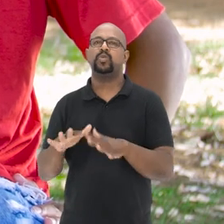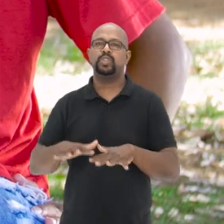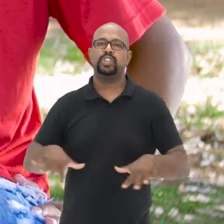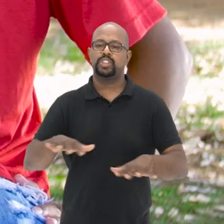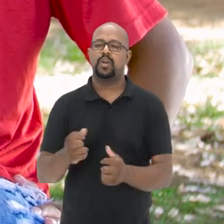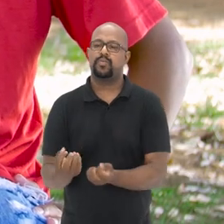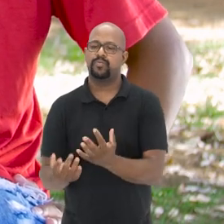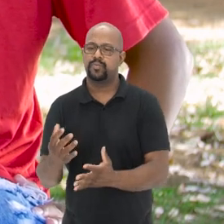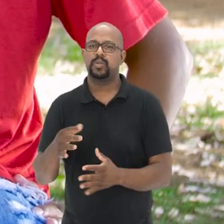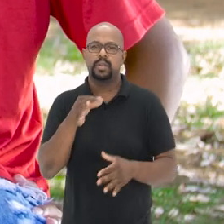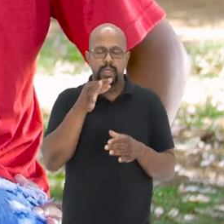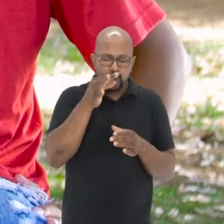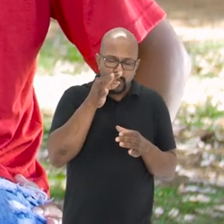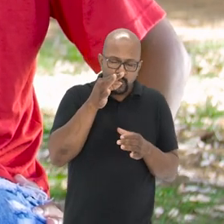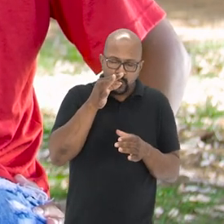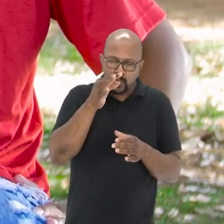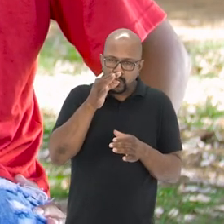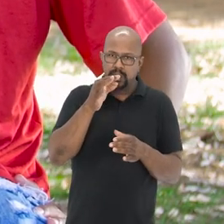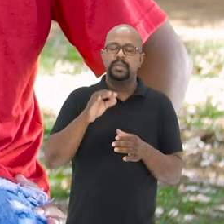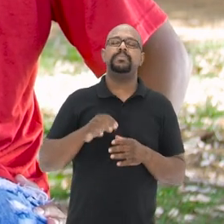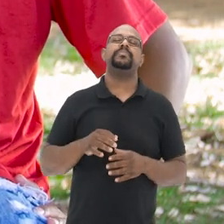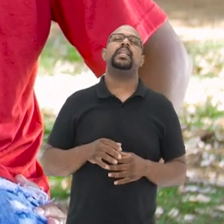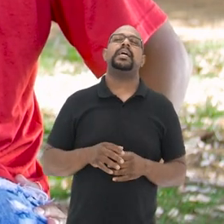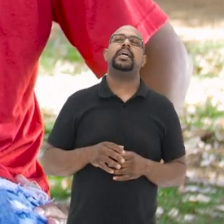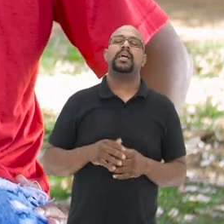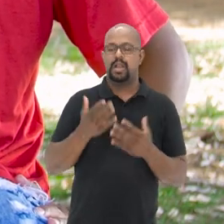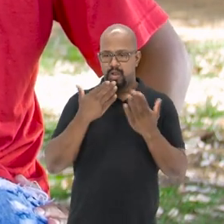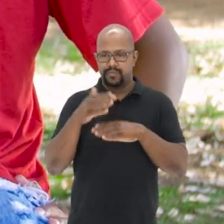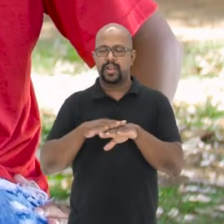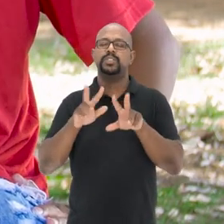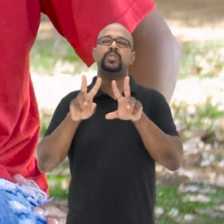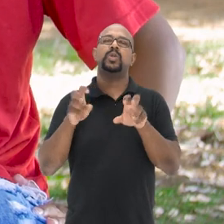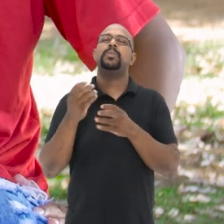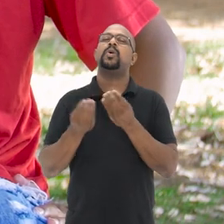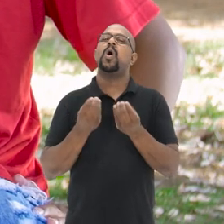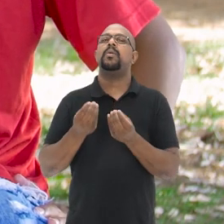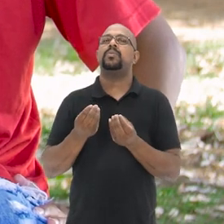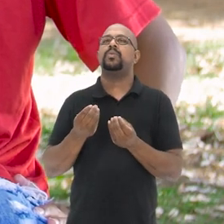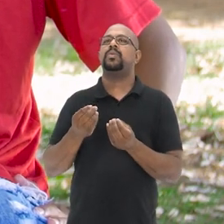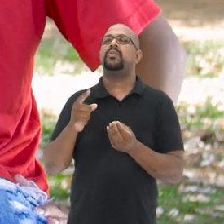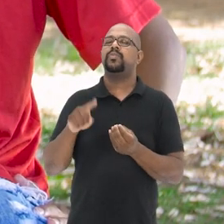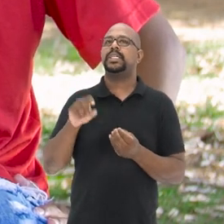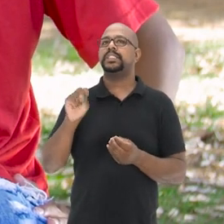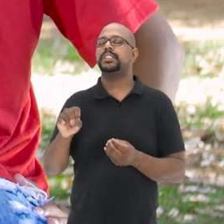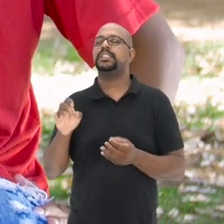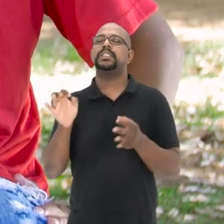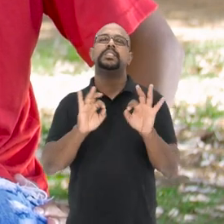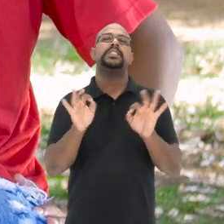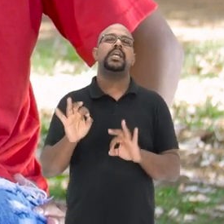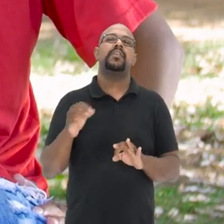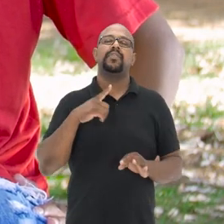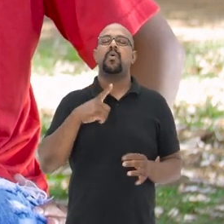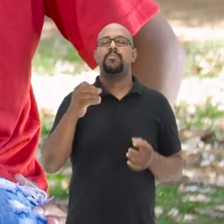chão, toma seu chimarrão, né? Conversa sobre como que foi, se alguém